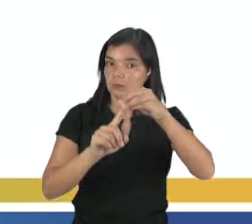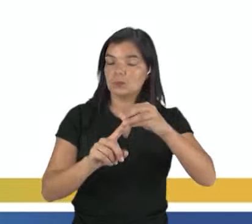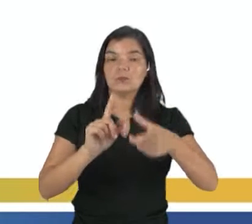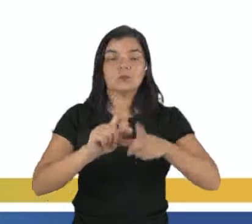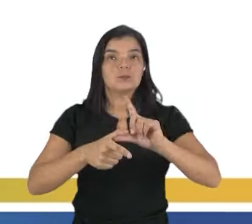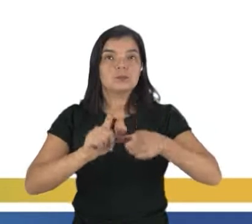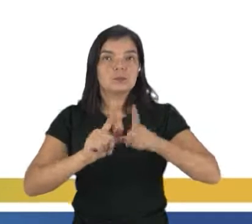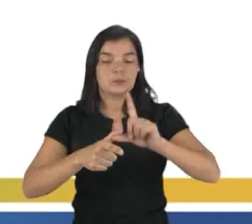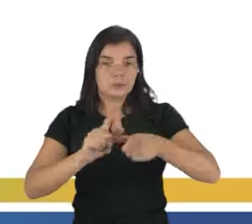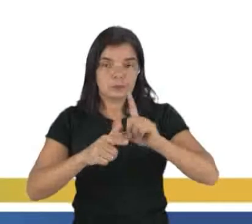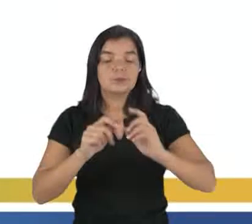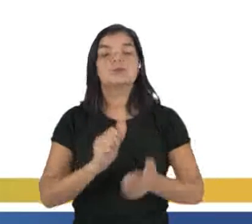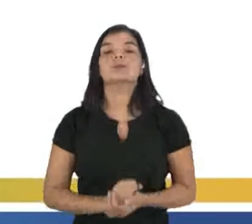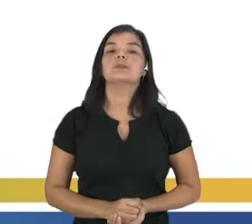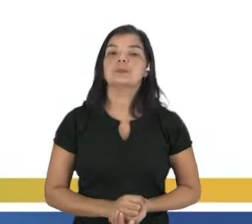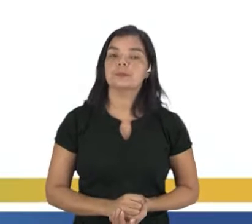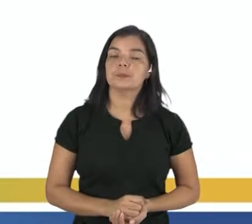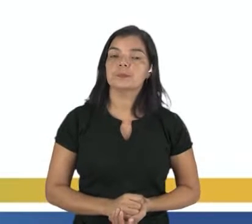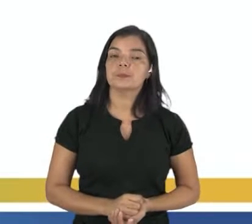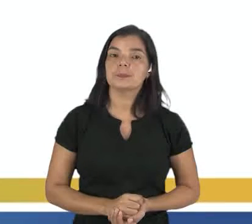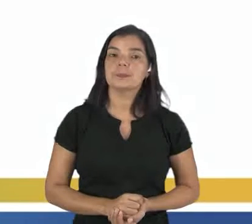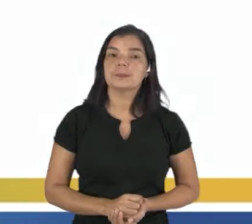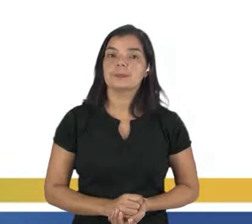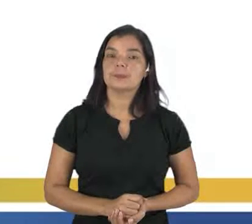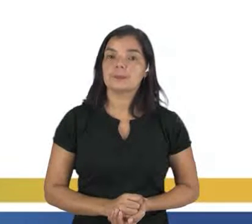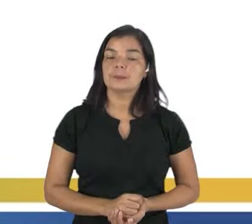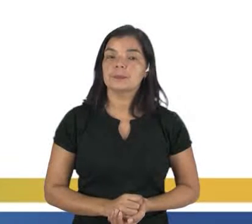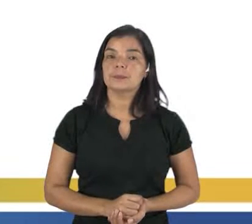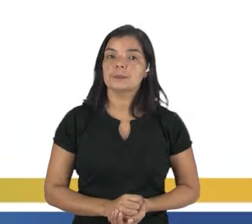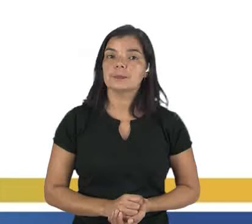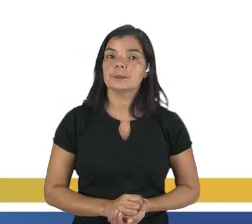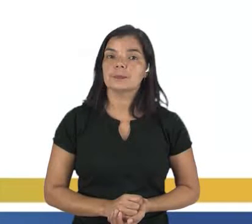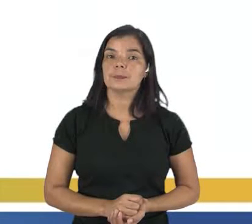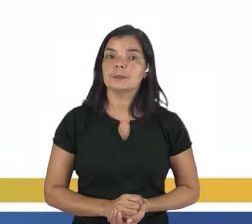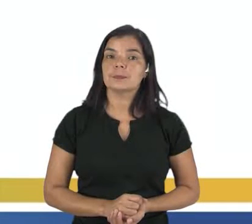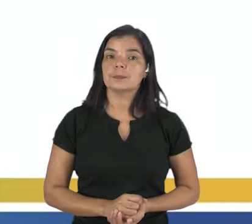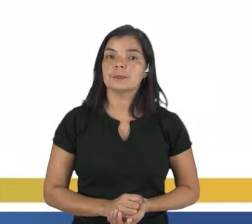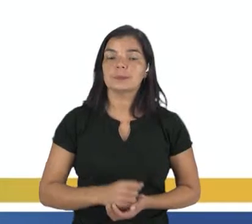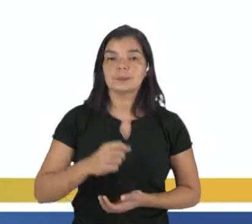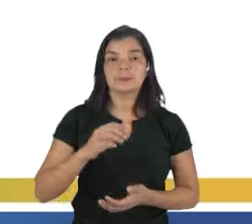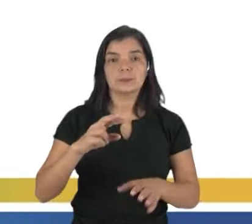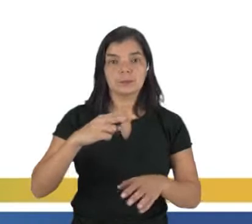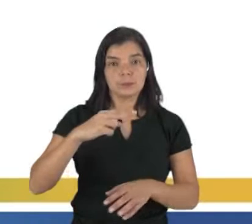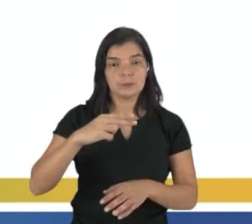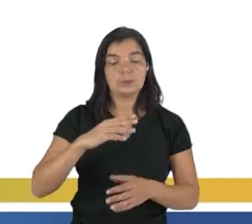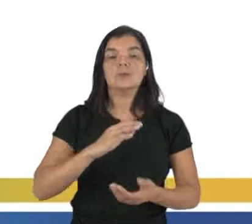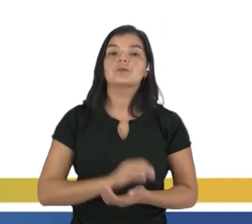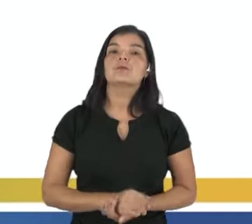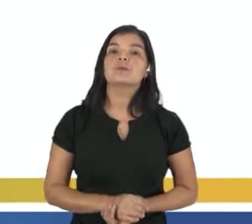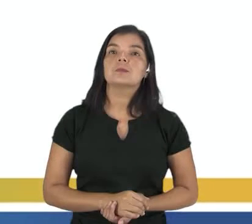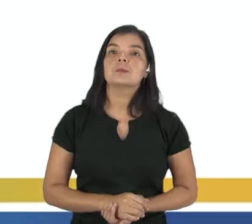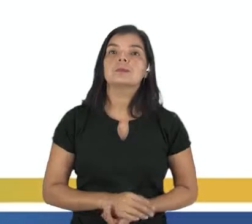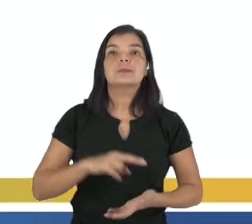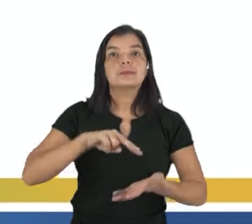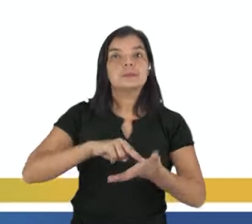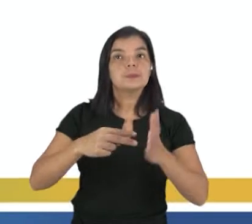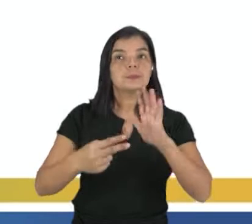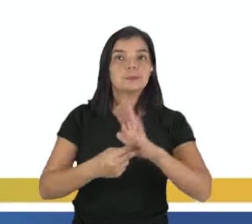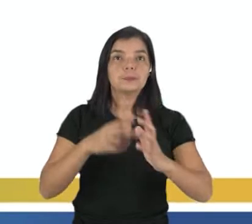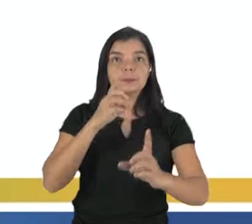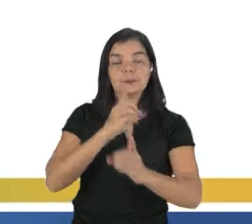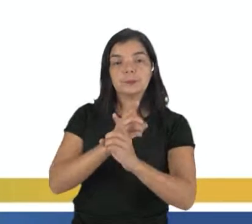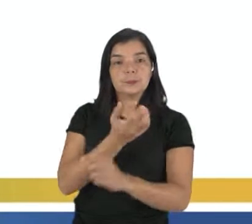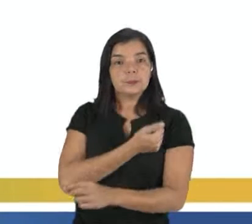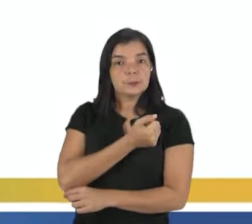única em conta a gente vai trabalhar com equações que só tem uma letrinha na na no meio da Igualdade né significa